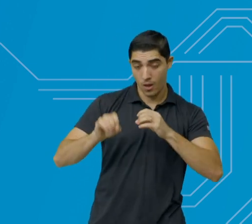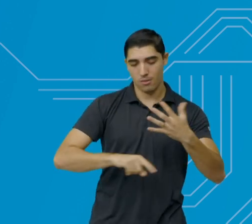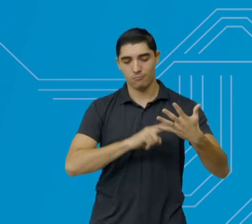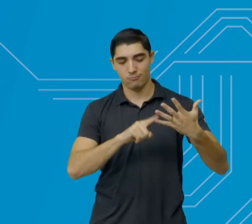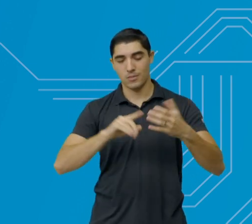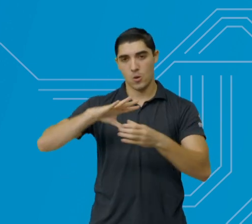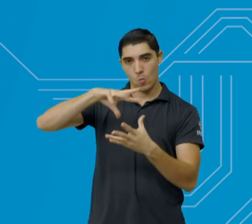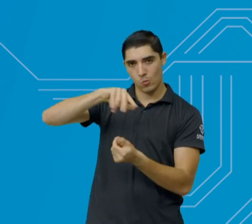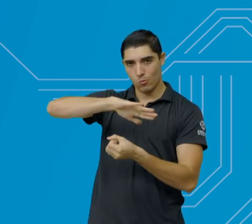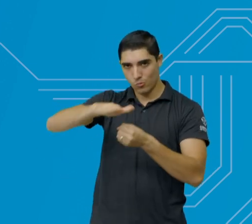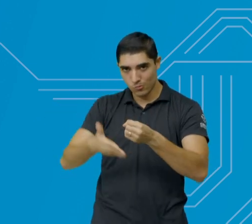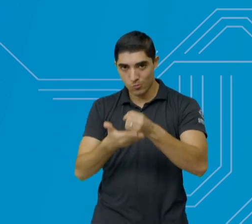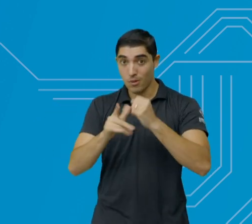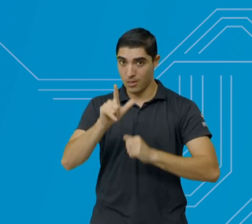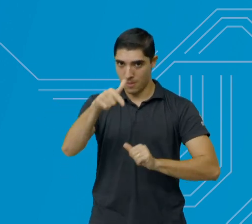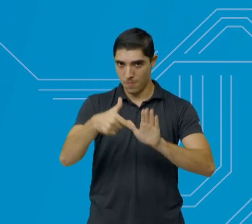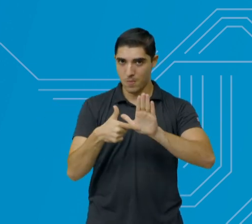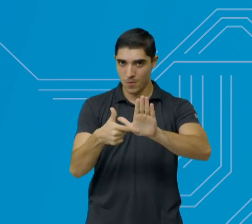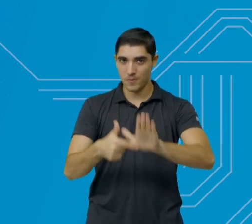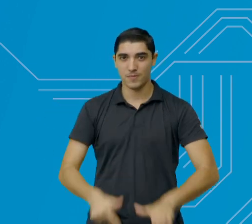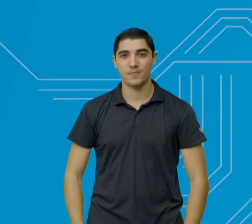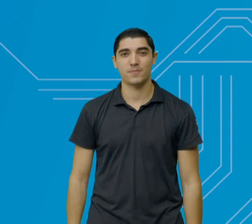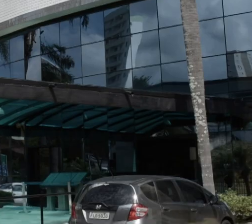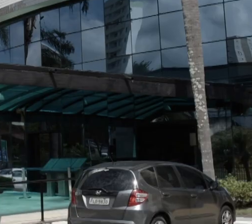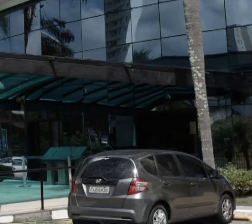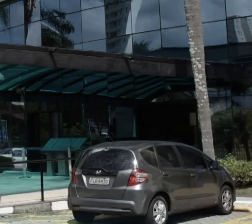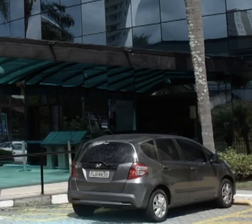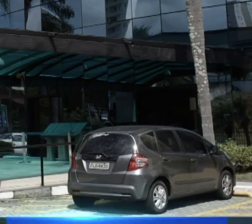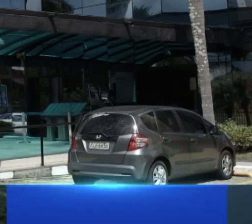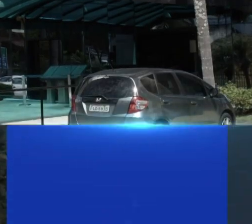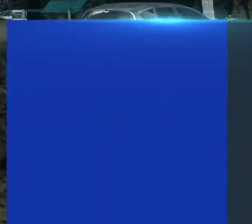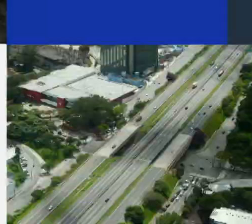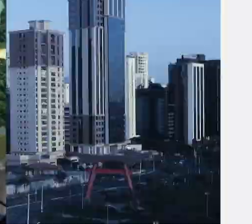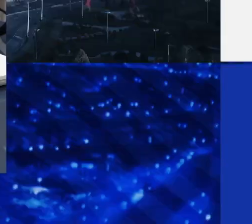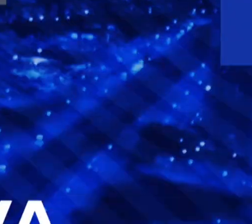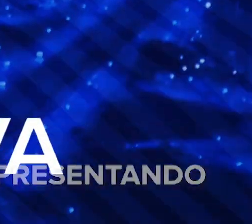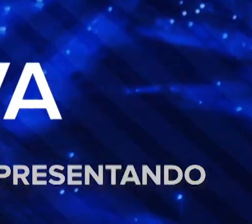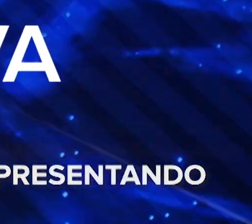são educação e sustentabilidade. Eu volto já.